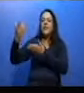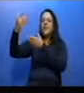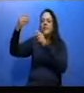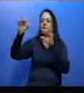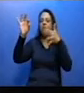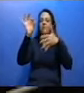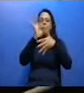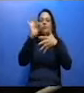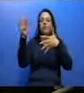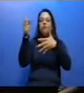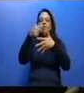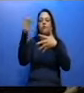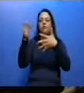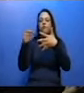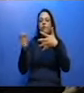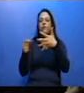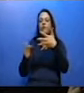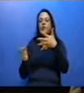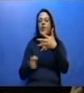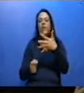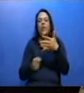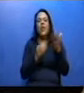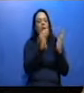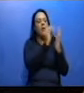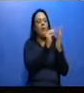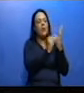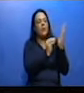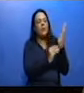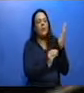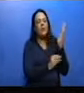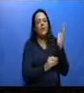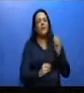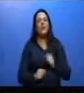nossa ficha que nós vamos preenchendo, nossa pesquisa.